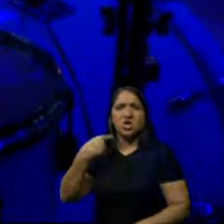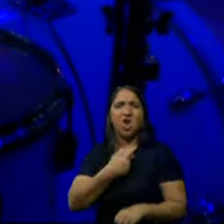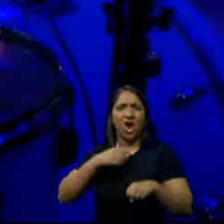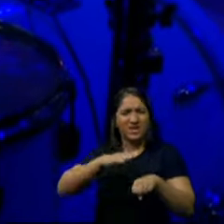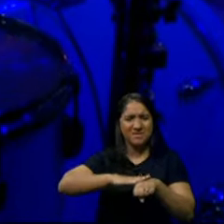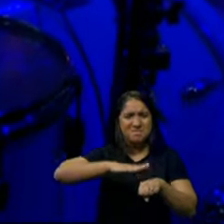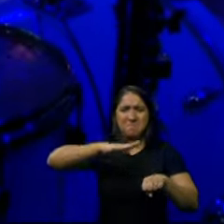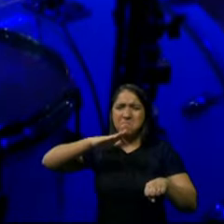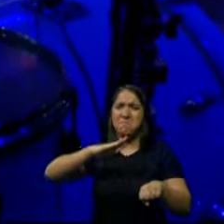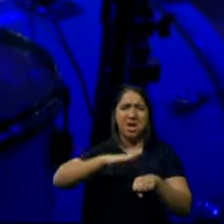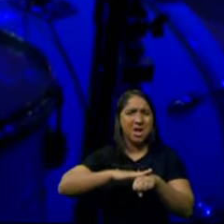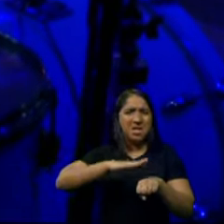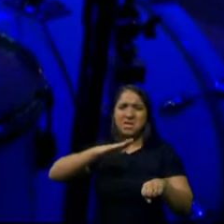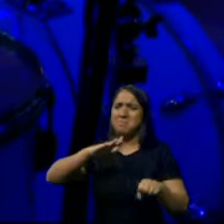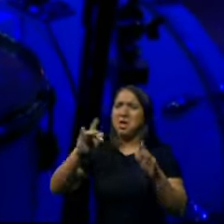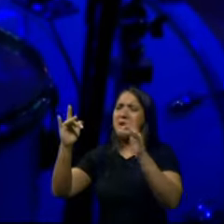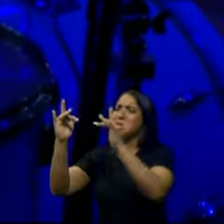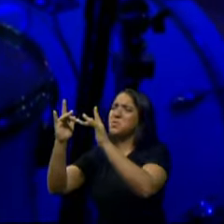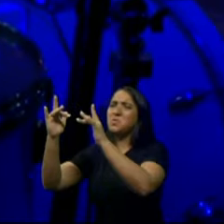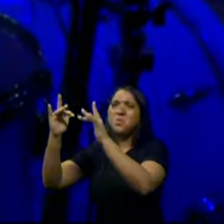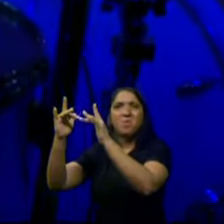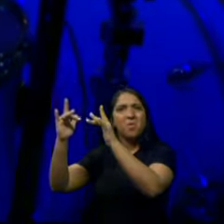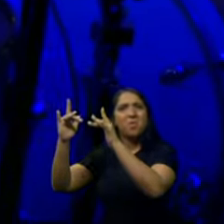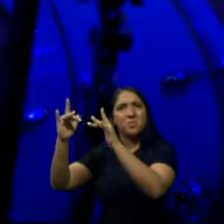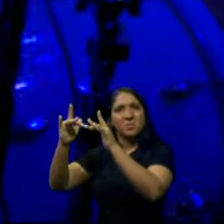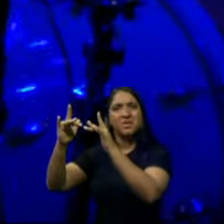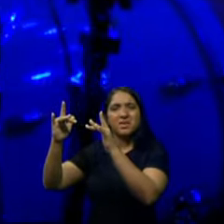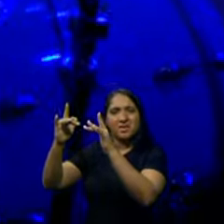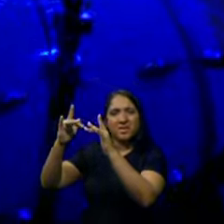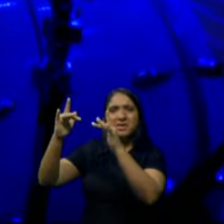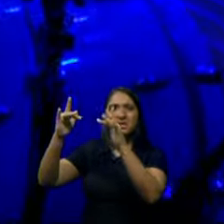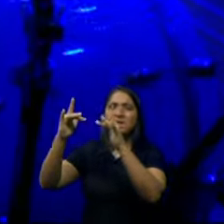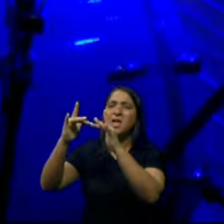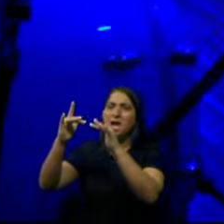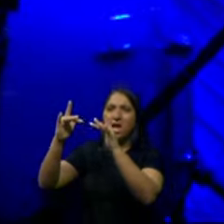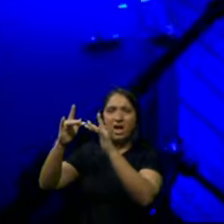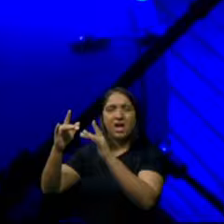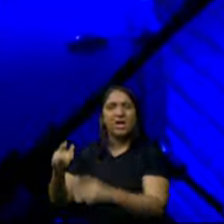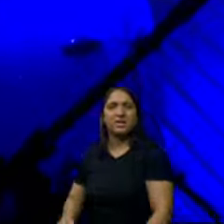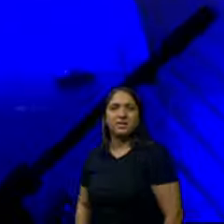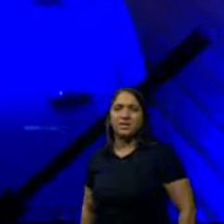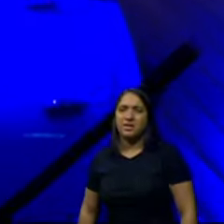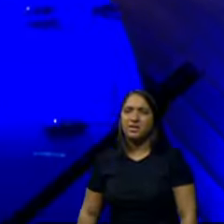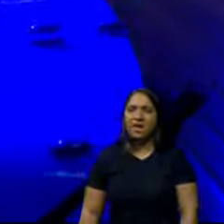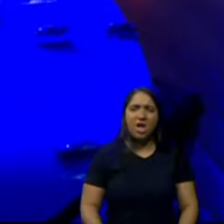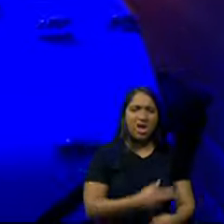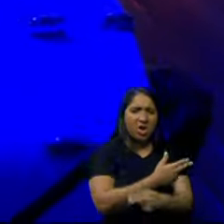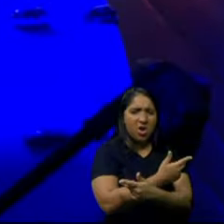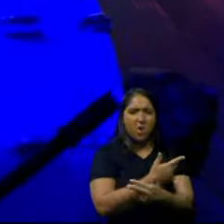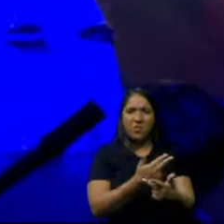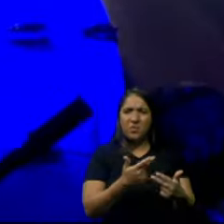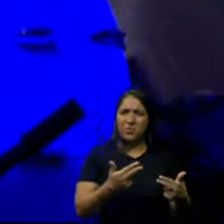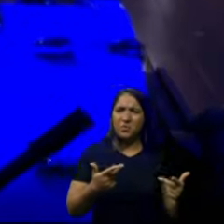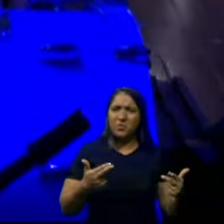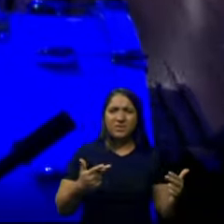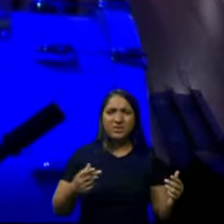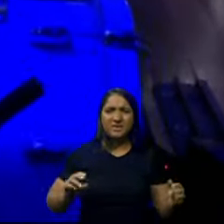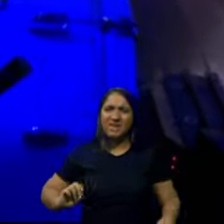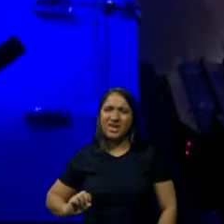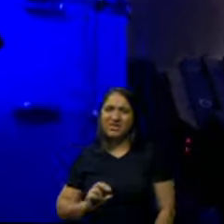experiências como Sobrenatural novas experiências com o sobrenatural e